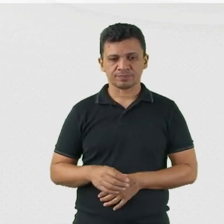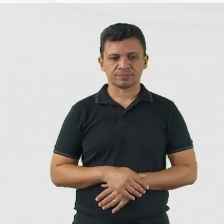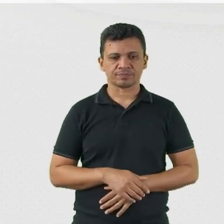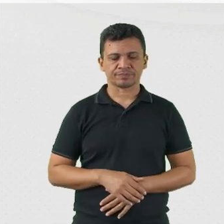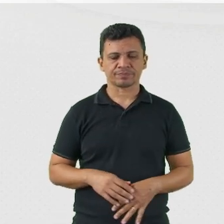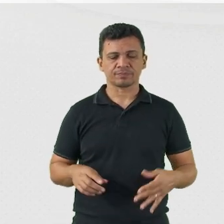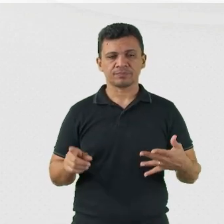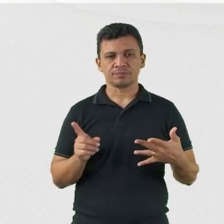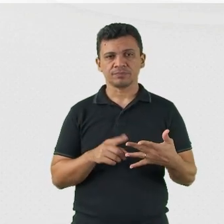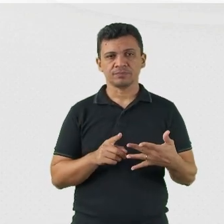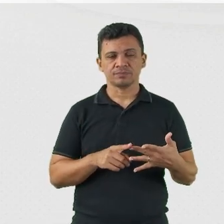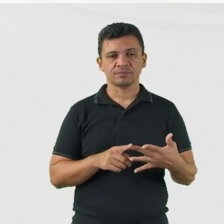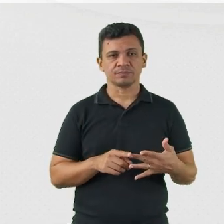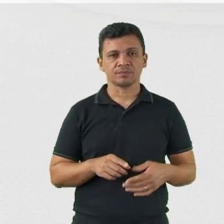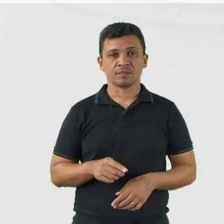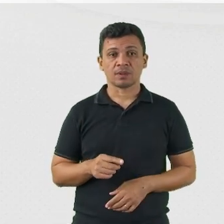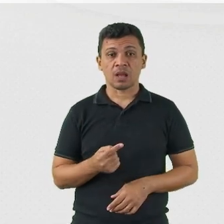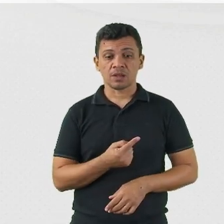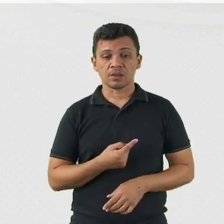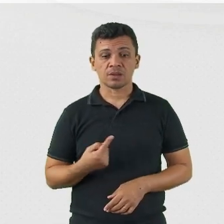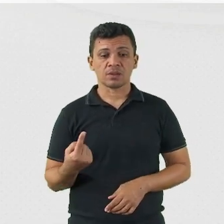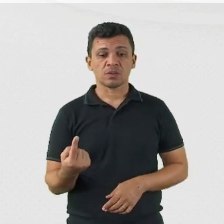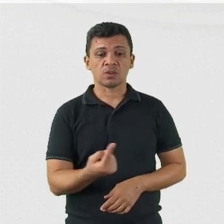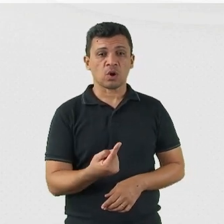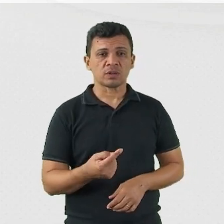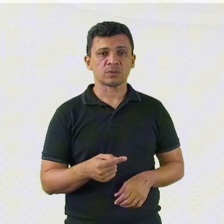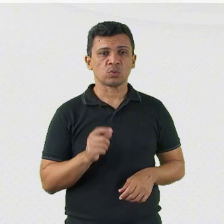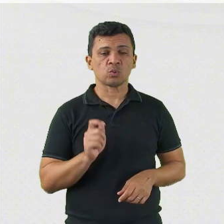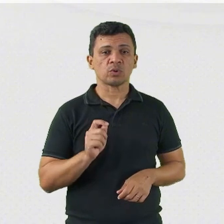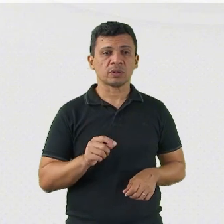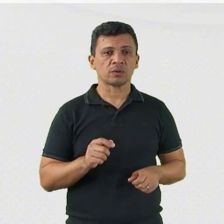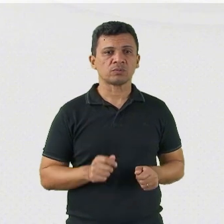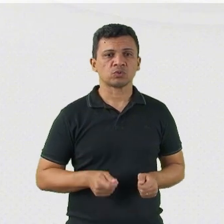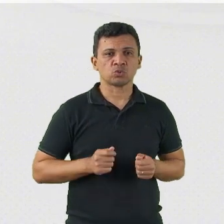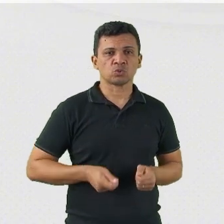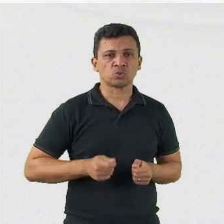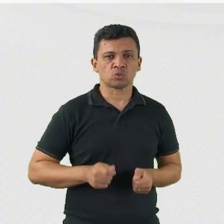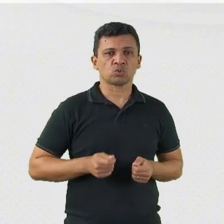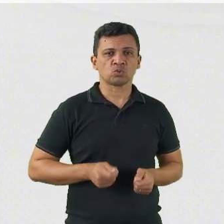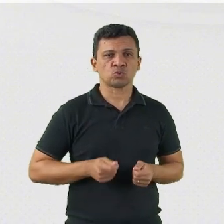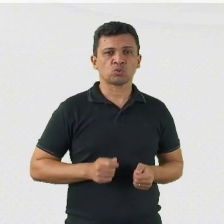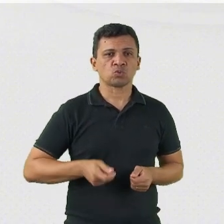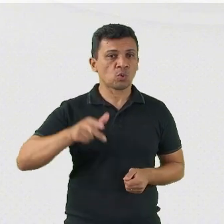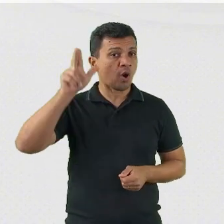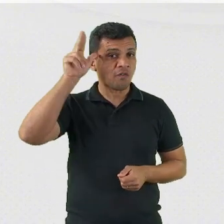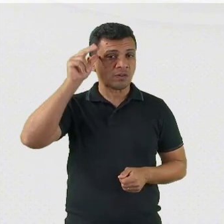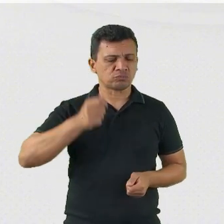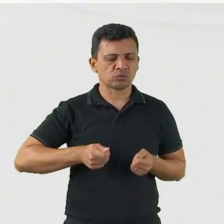ride horses. Nós andamos a cavalo, nós, portanto, cavalgamos.